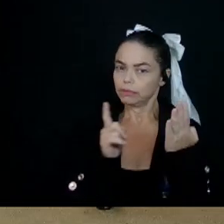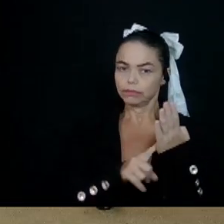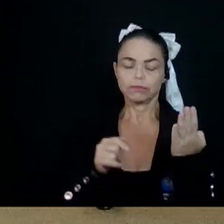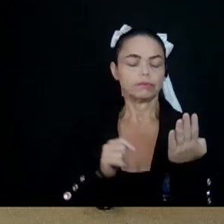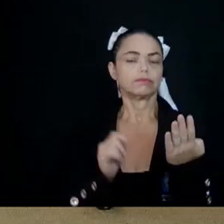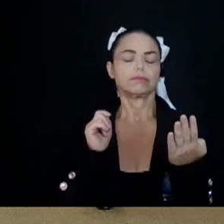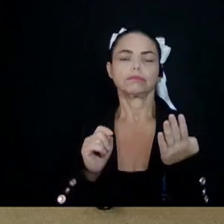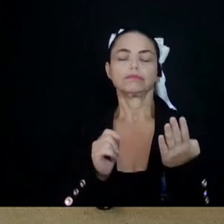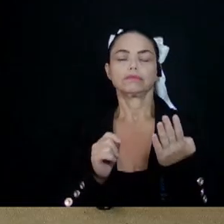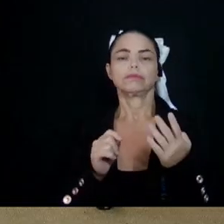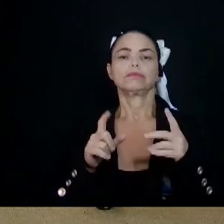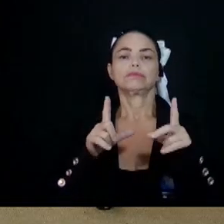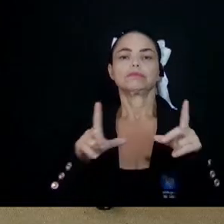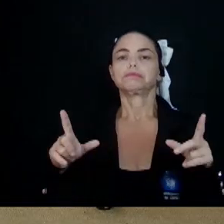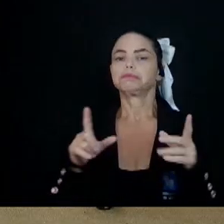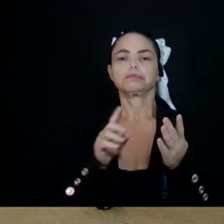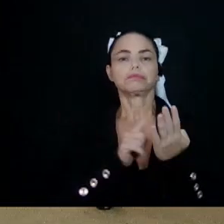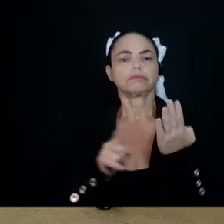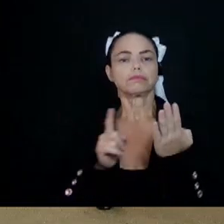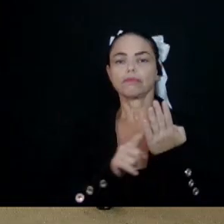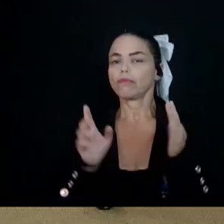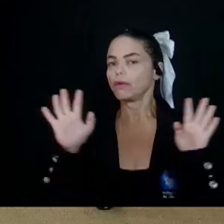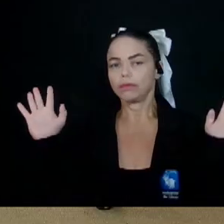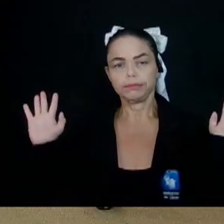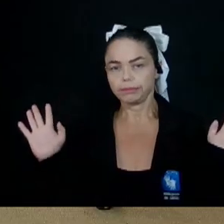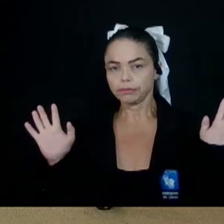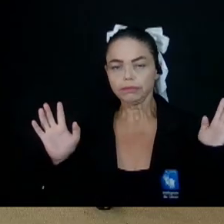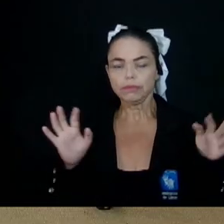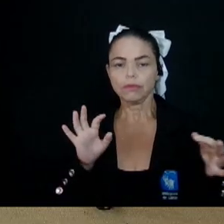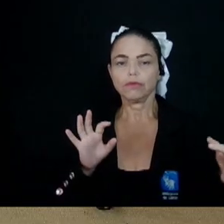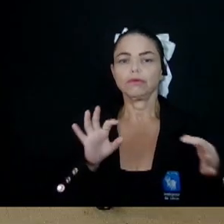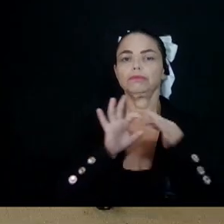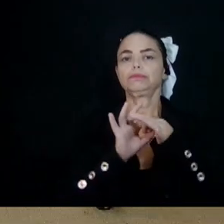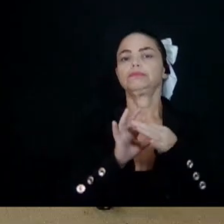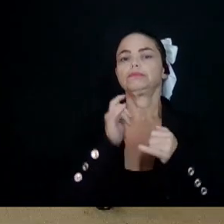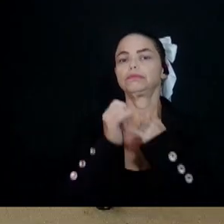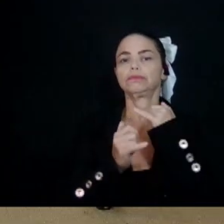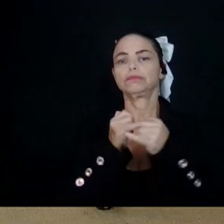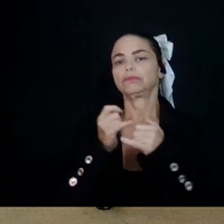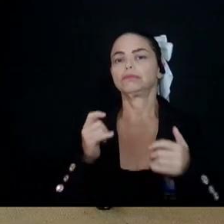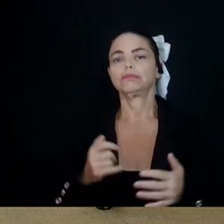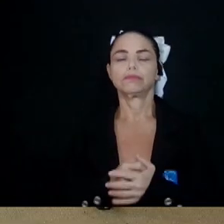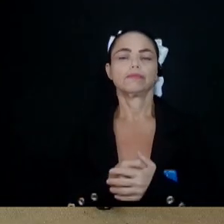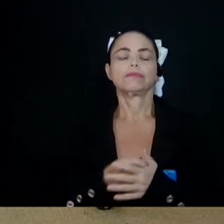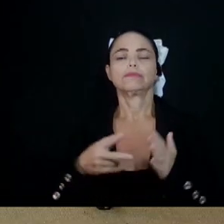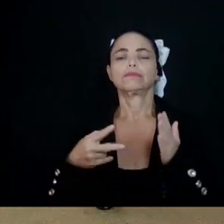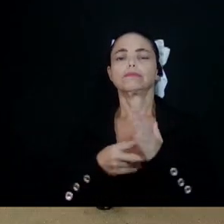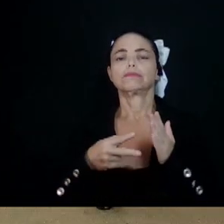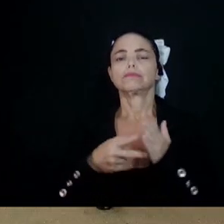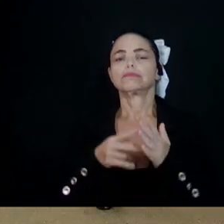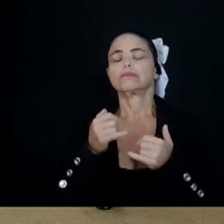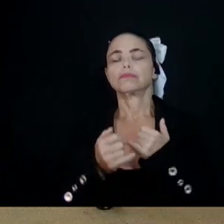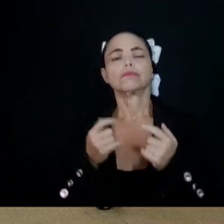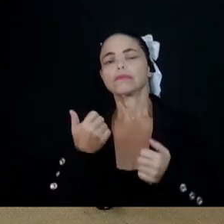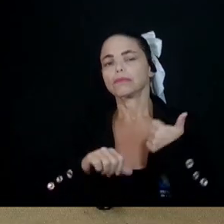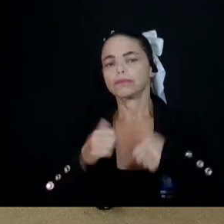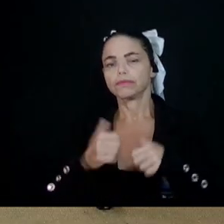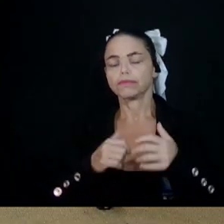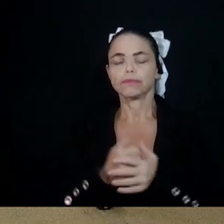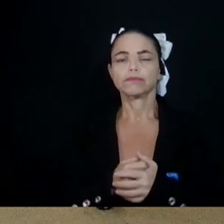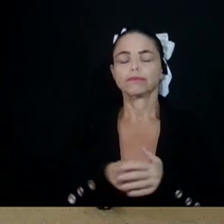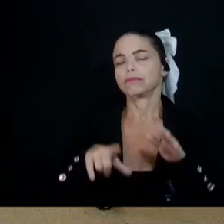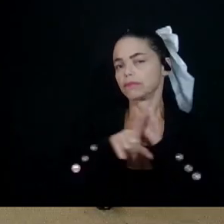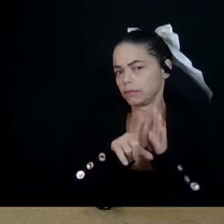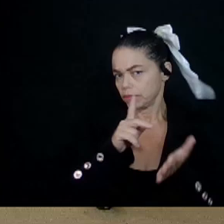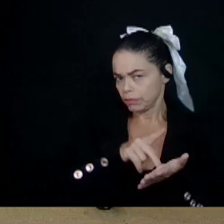um tablet, enfim, um aparelho que está conectado na internet. Então, qual que é a sua avaliação? A lei mesmo,